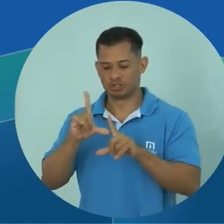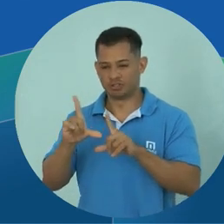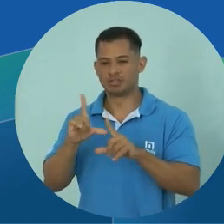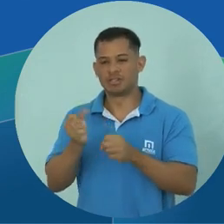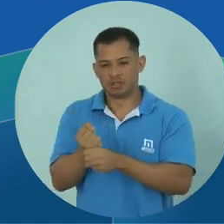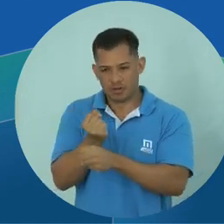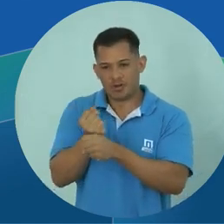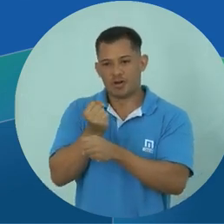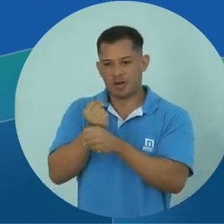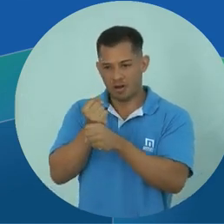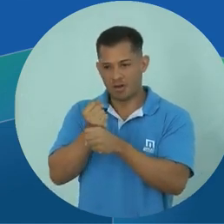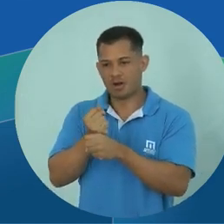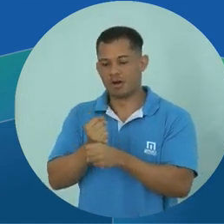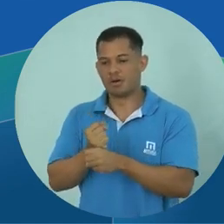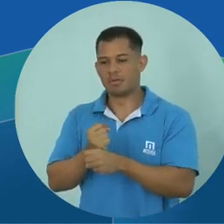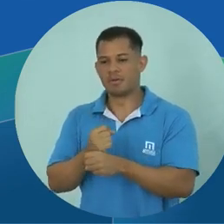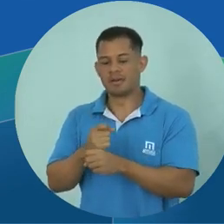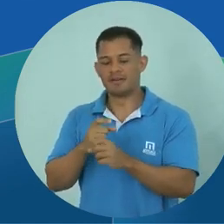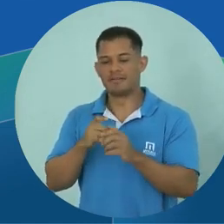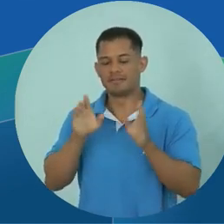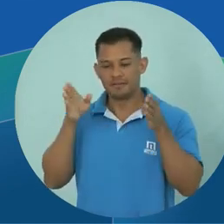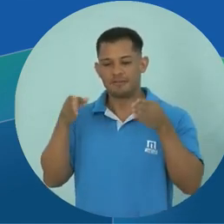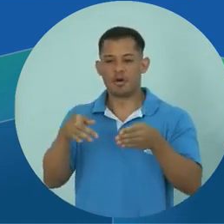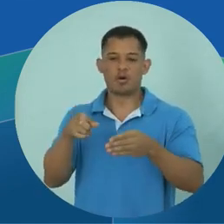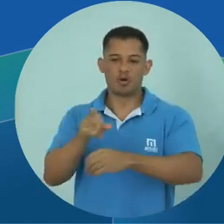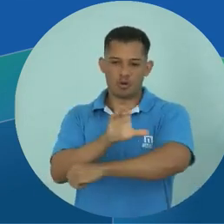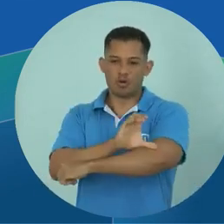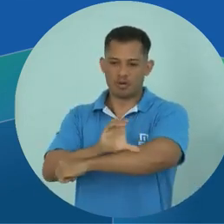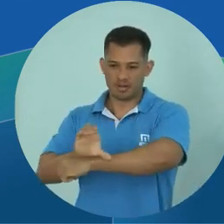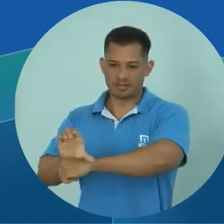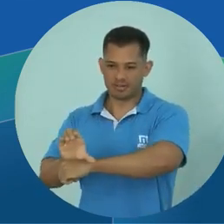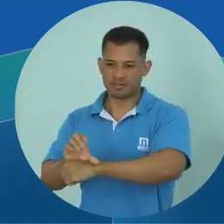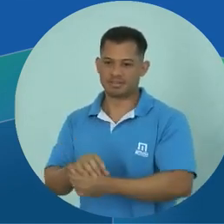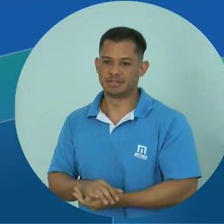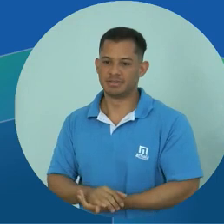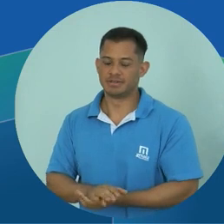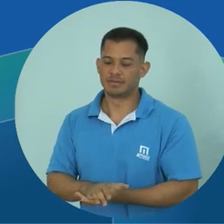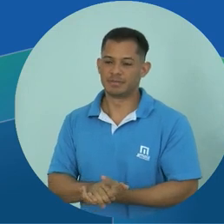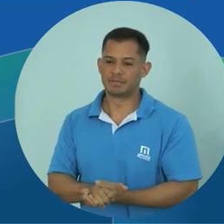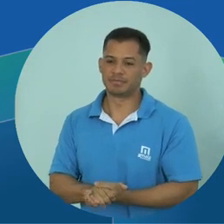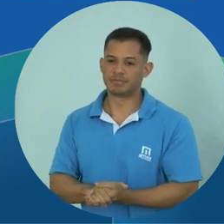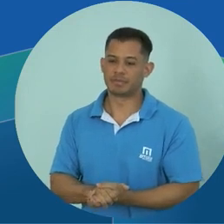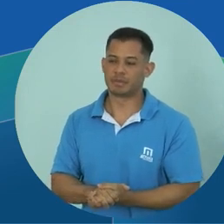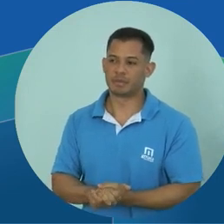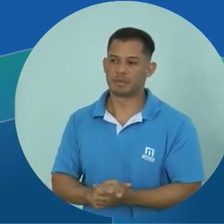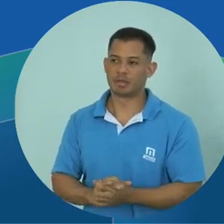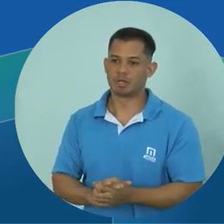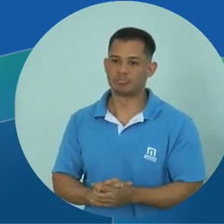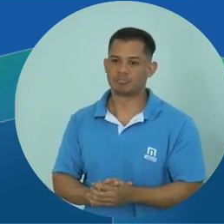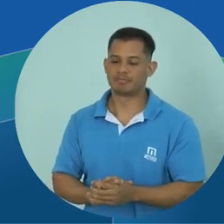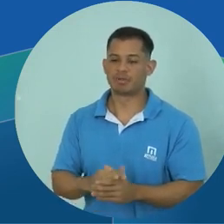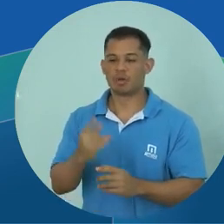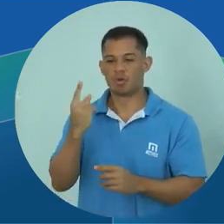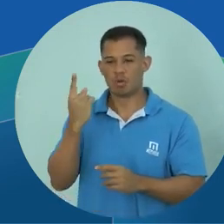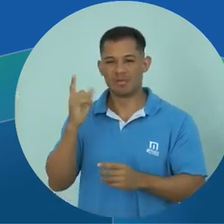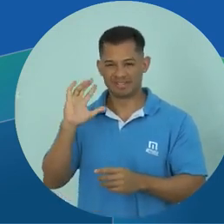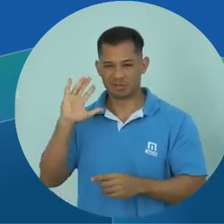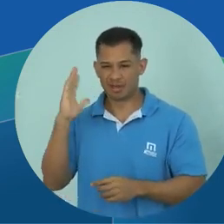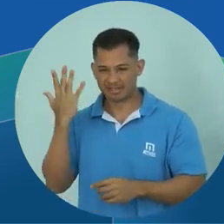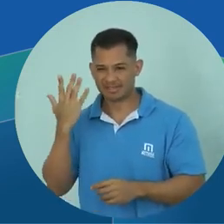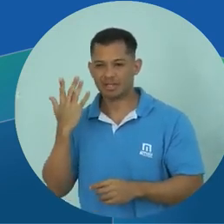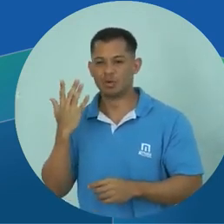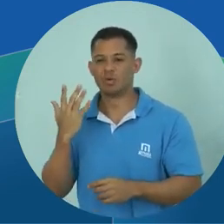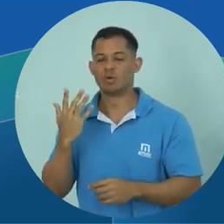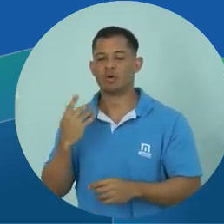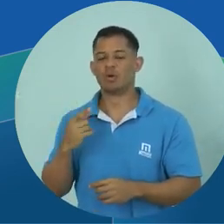ela girou em torno das concretagens, que a gente, pela situação de um empreendimento já